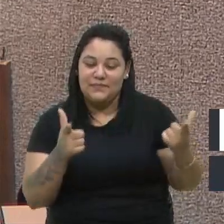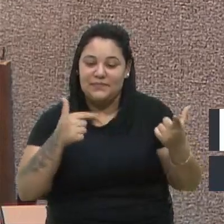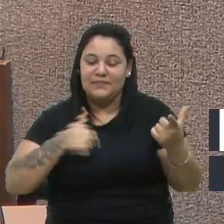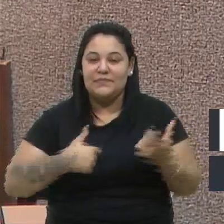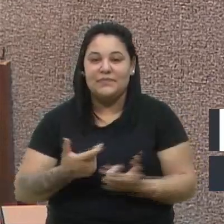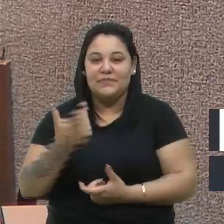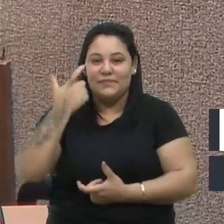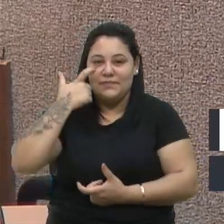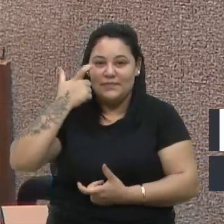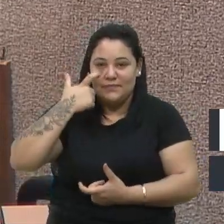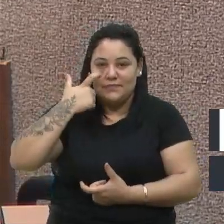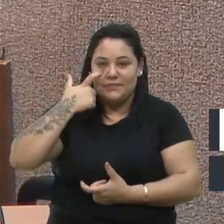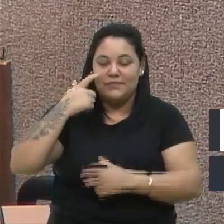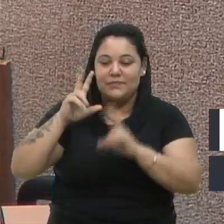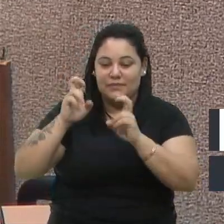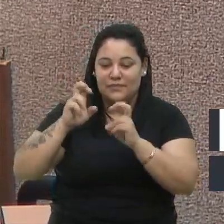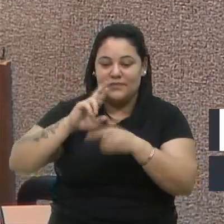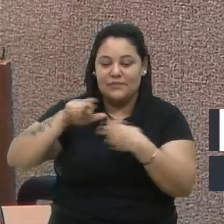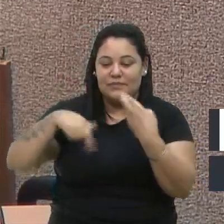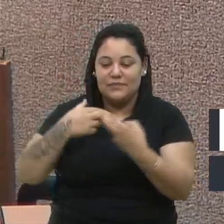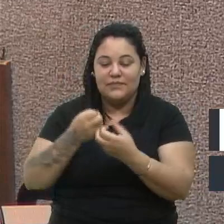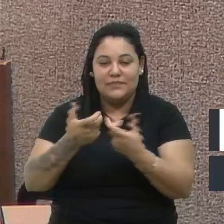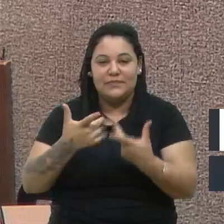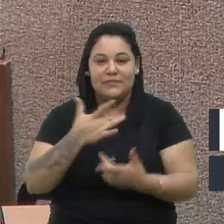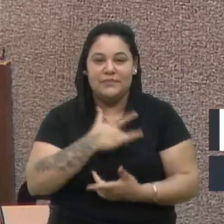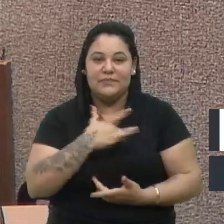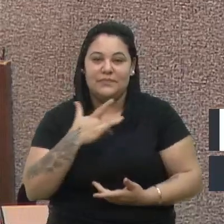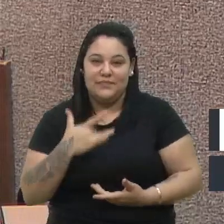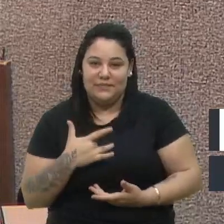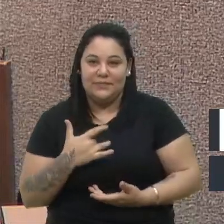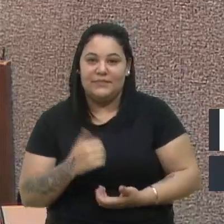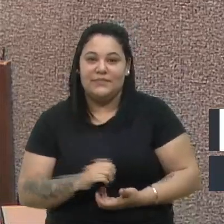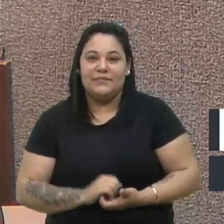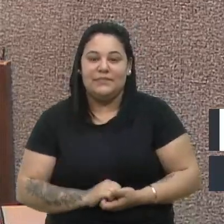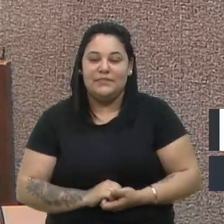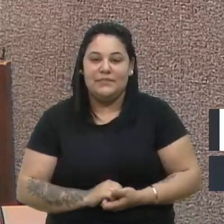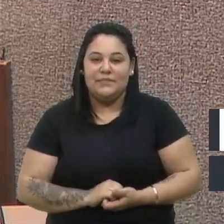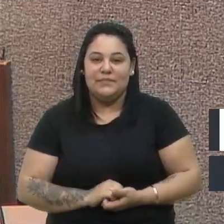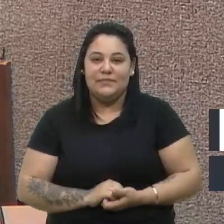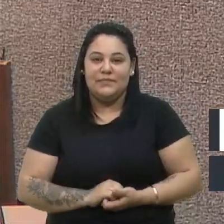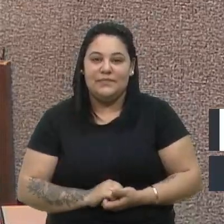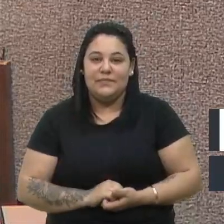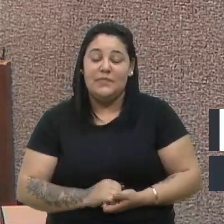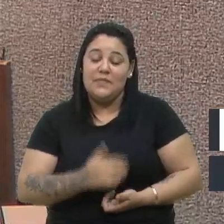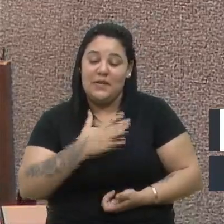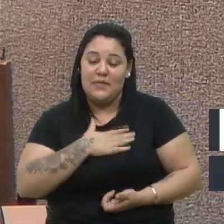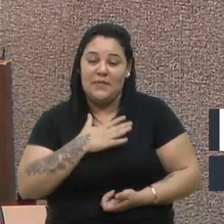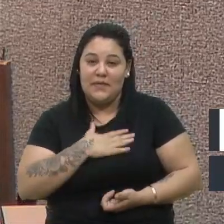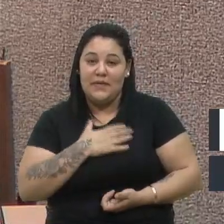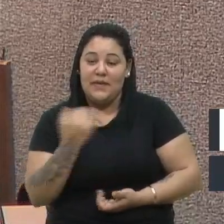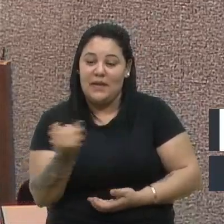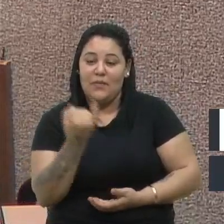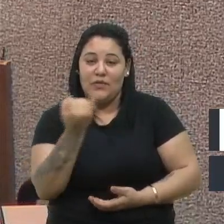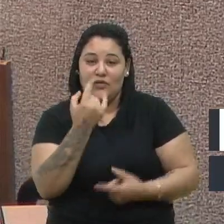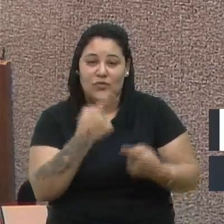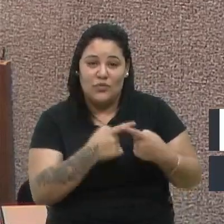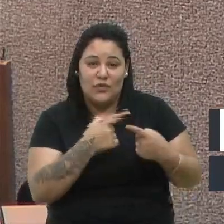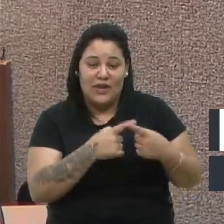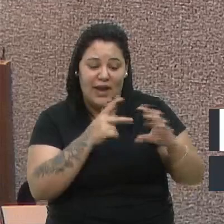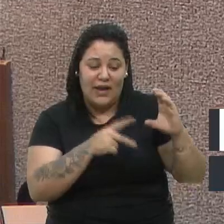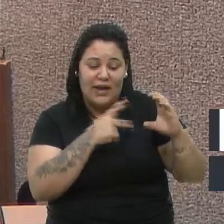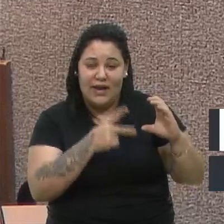com as questões de saúde, né? Então, o cargo, para mim, ele é importante porque essa Câmara é uma Câmara muito enxuta. E eu sempre